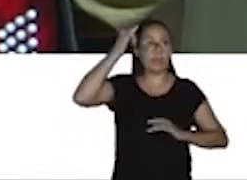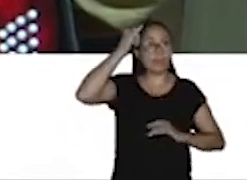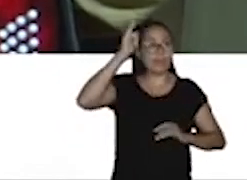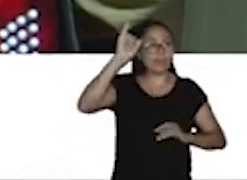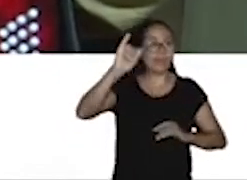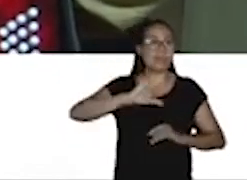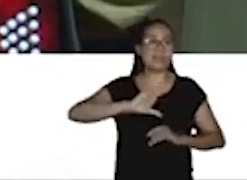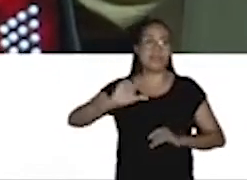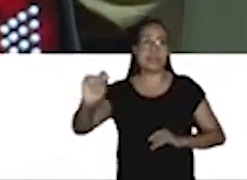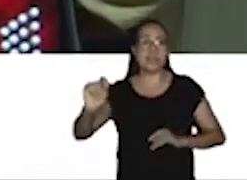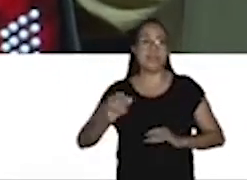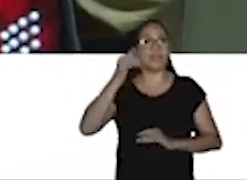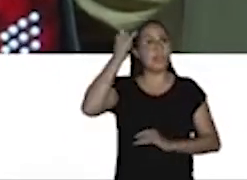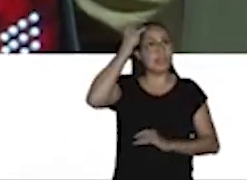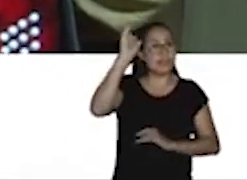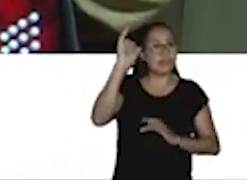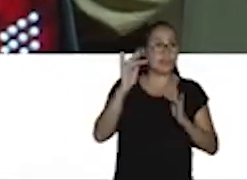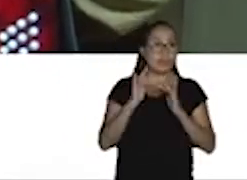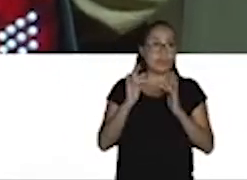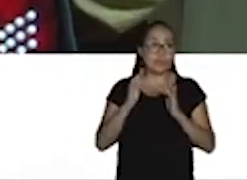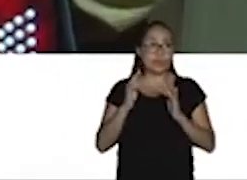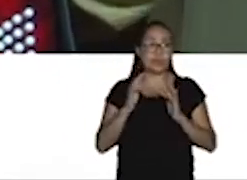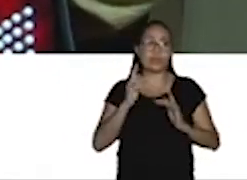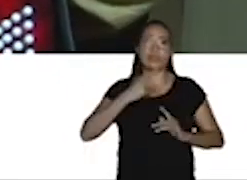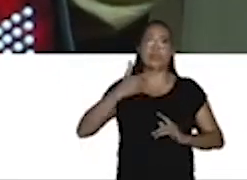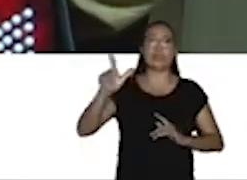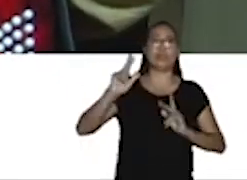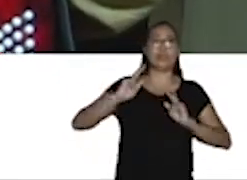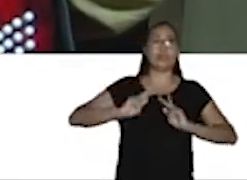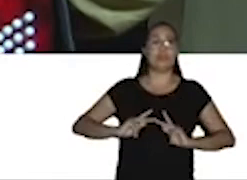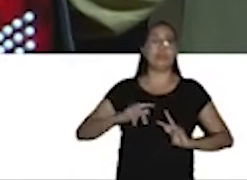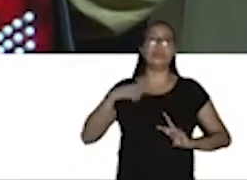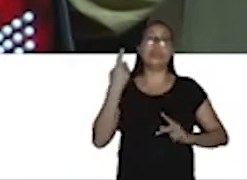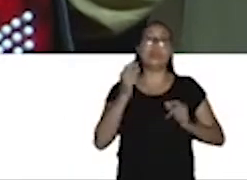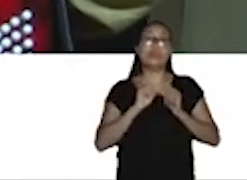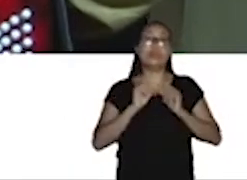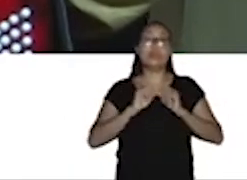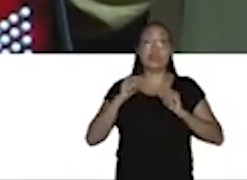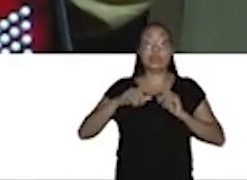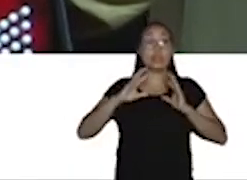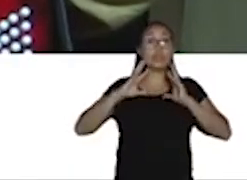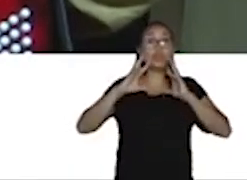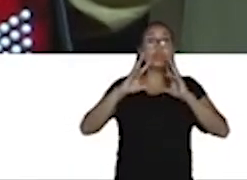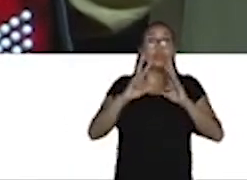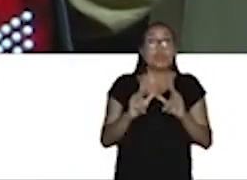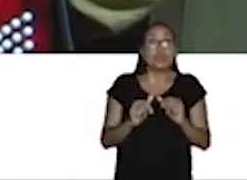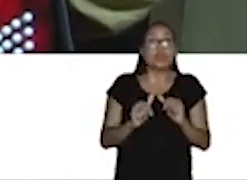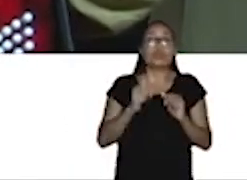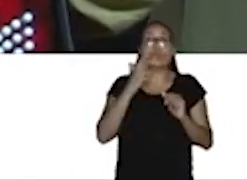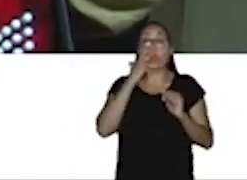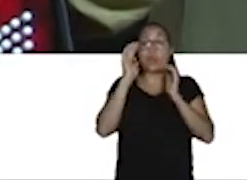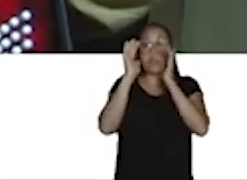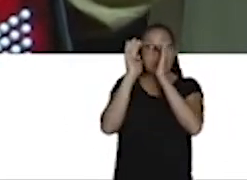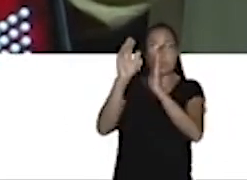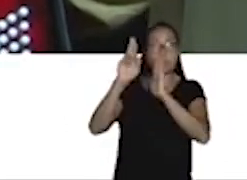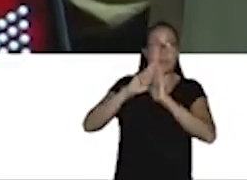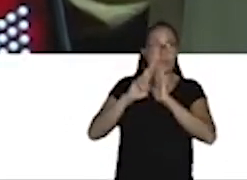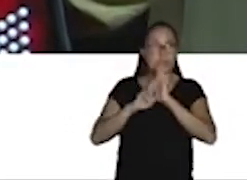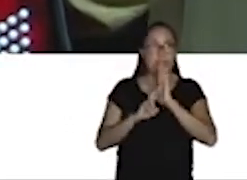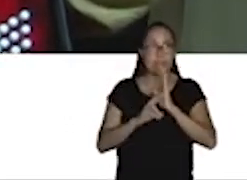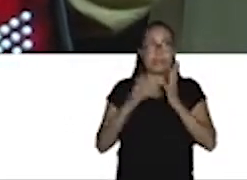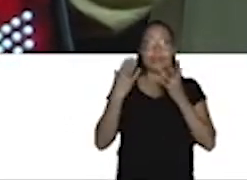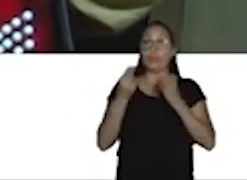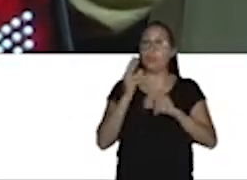sair, evitem contato com outras pessoas. Aqui a gente está fazendo isso tudo aqui com muito cuidado,